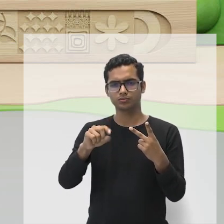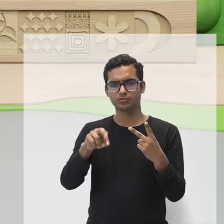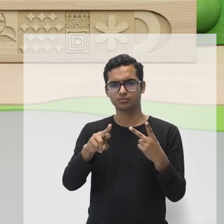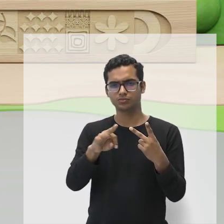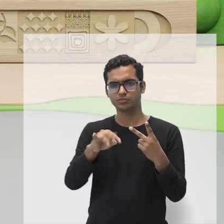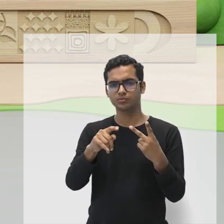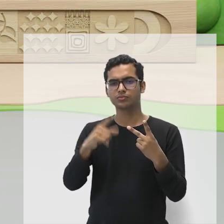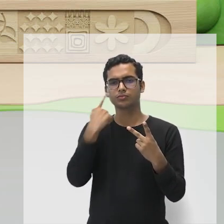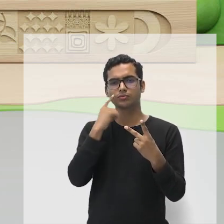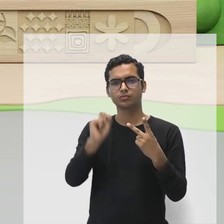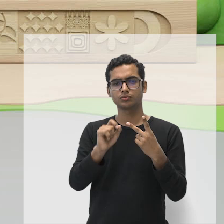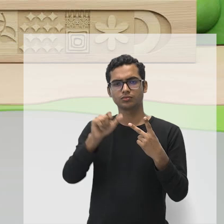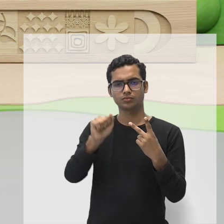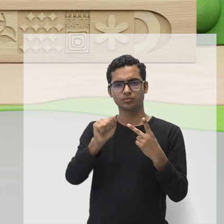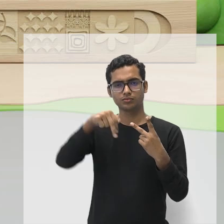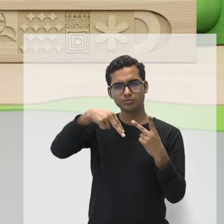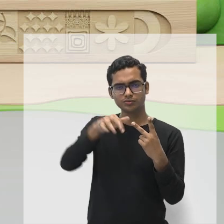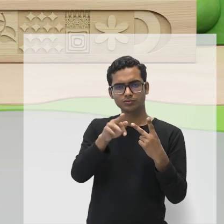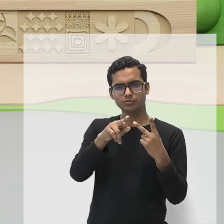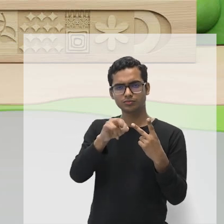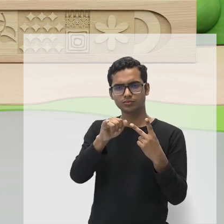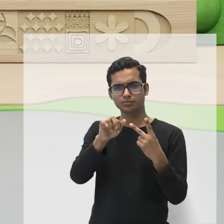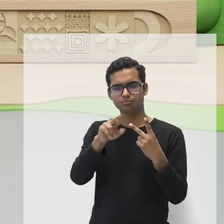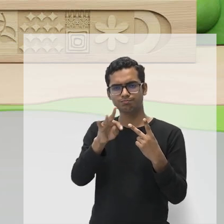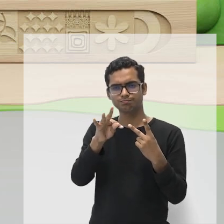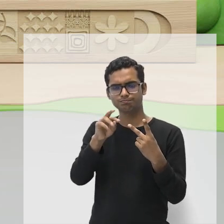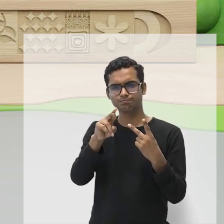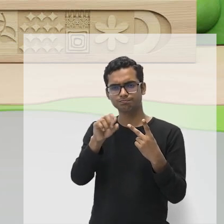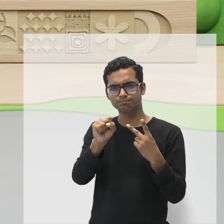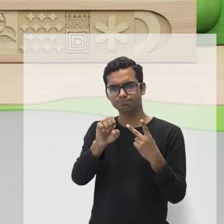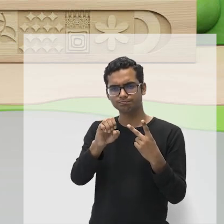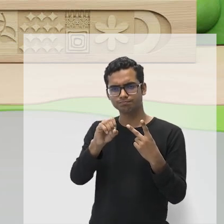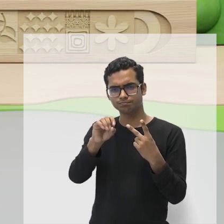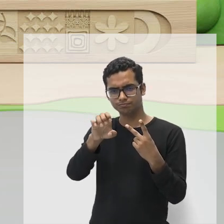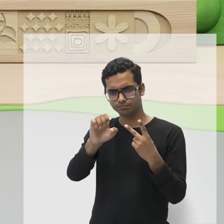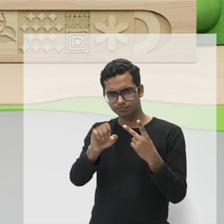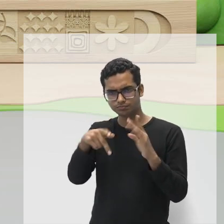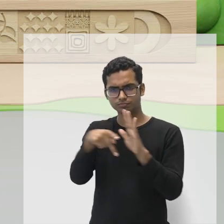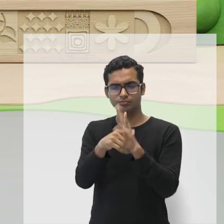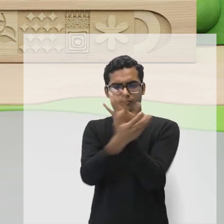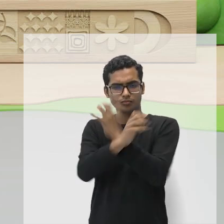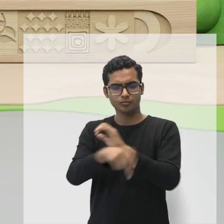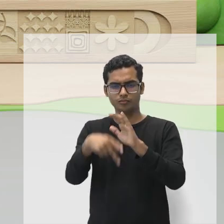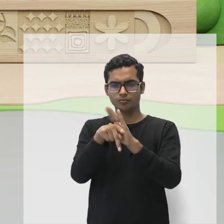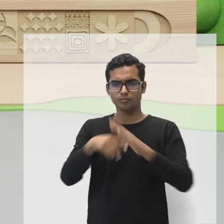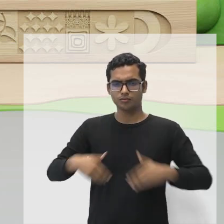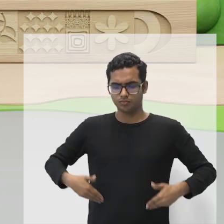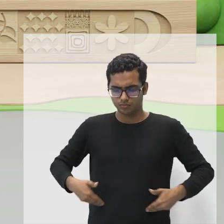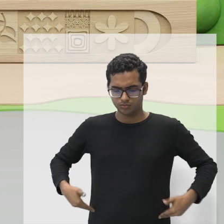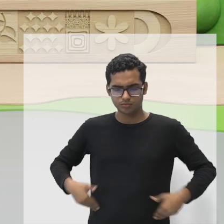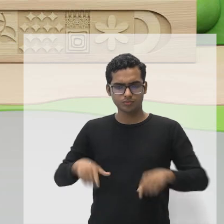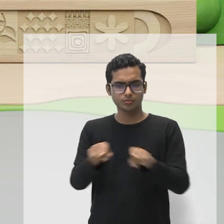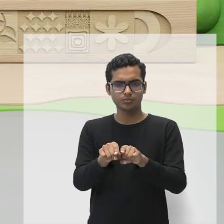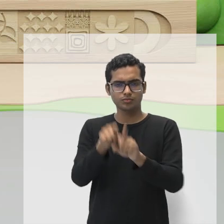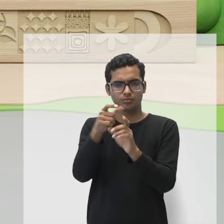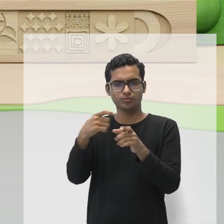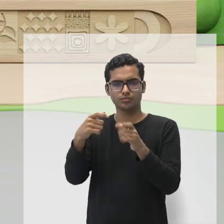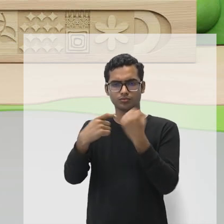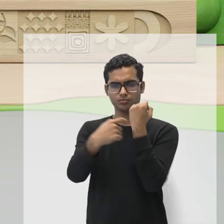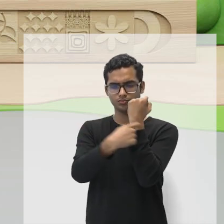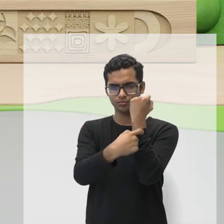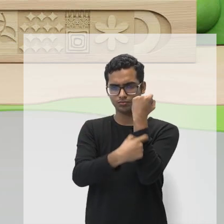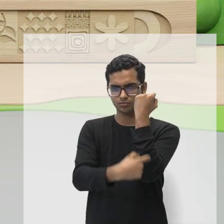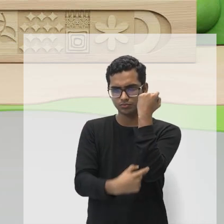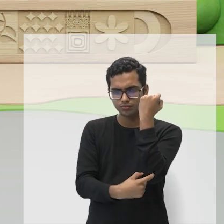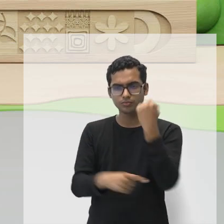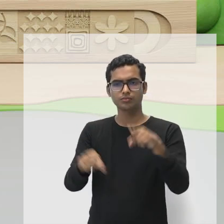semi-imóvel, como exemplo, os ossos do nosso quadril e vértebras. E a diartrose, que